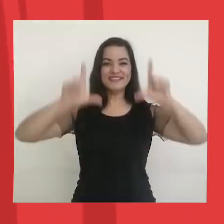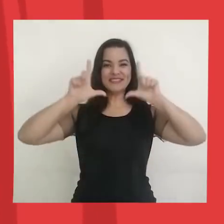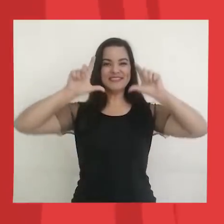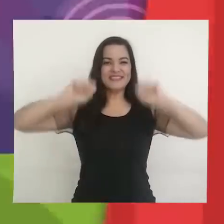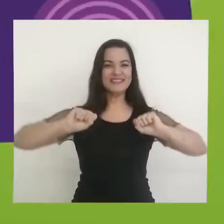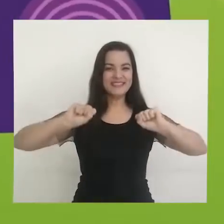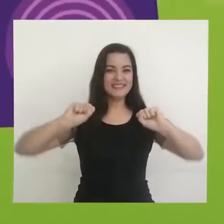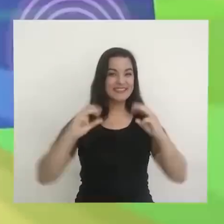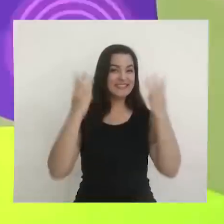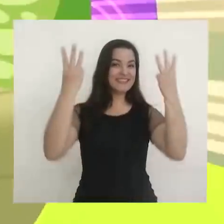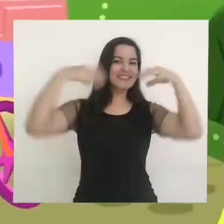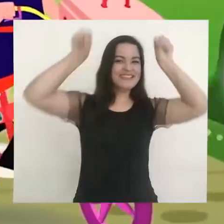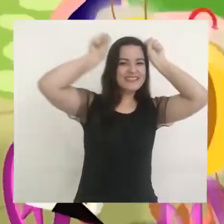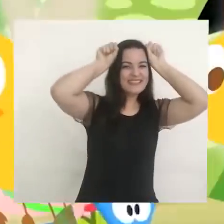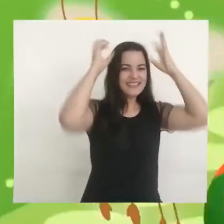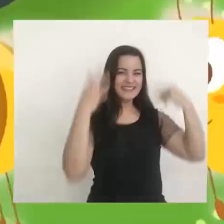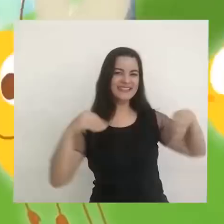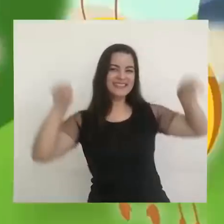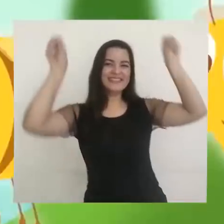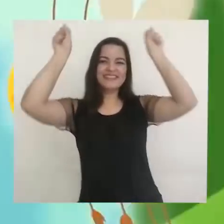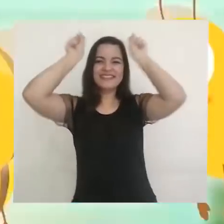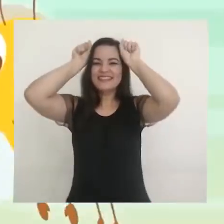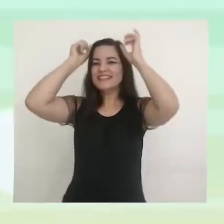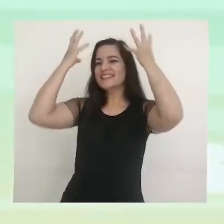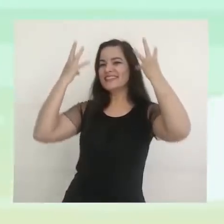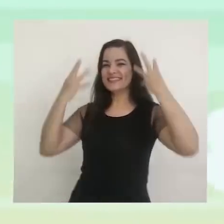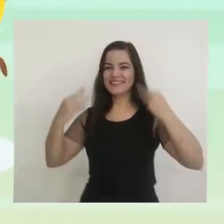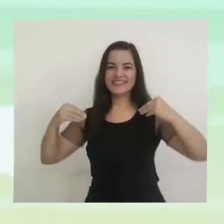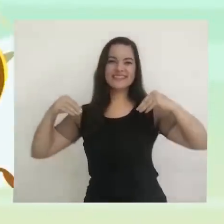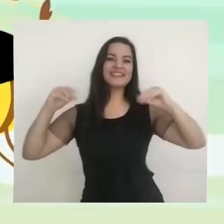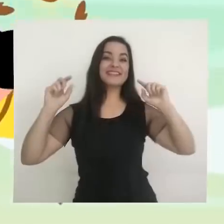Esse é o show da Luna, Luna,